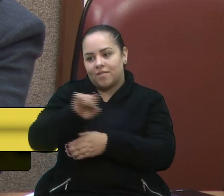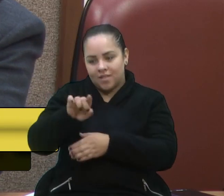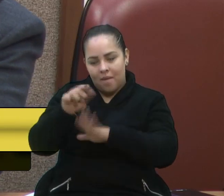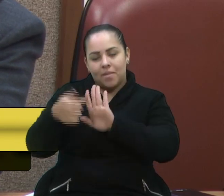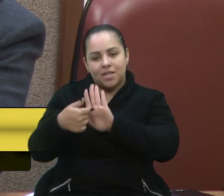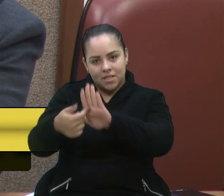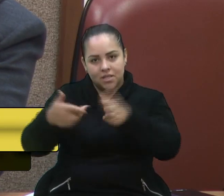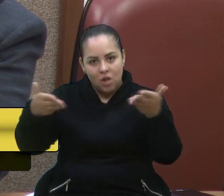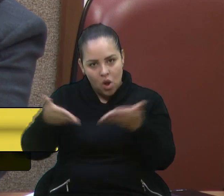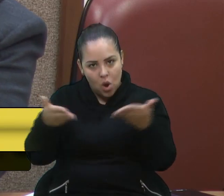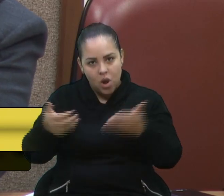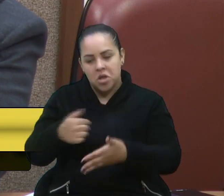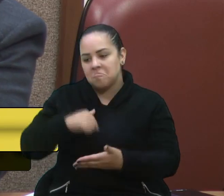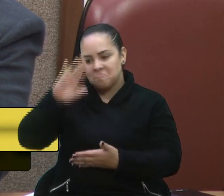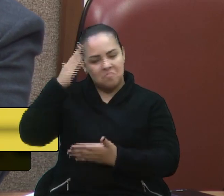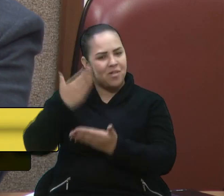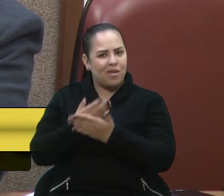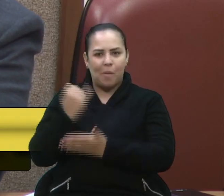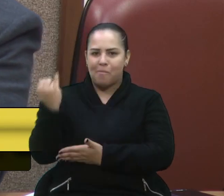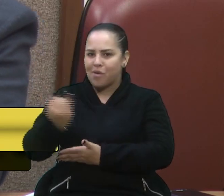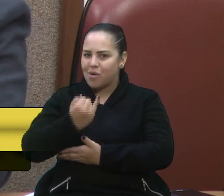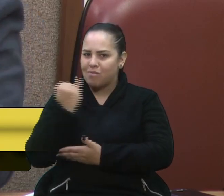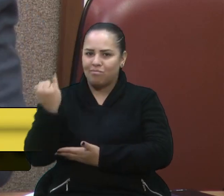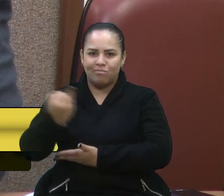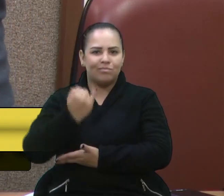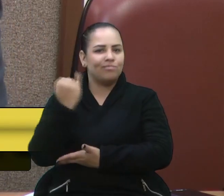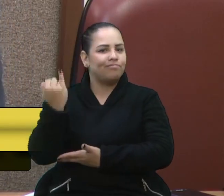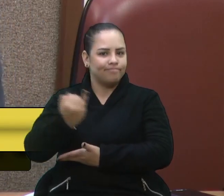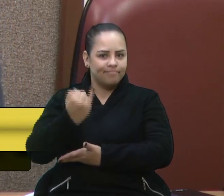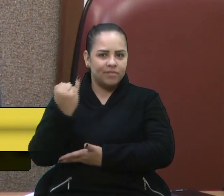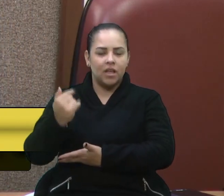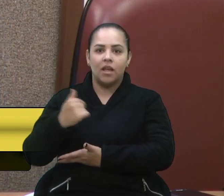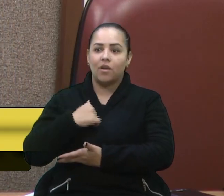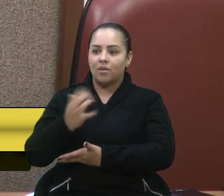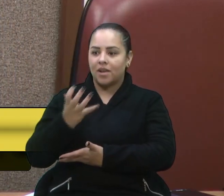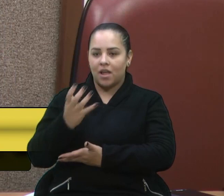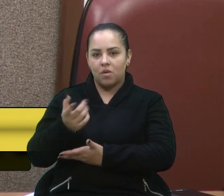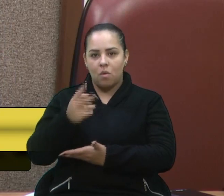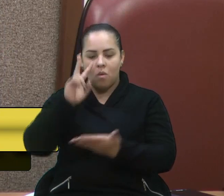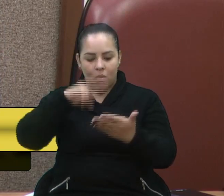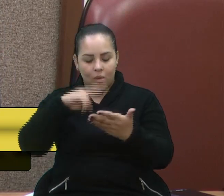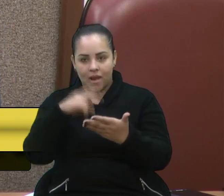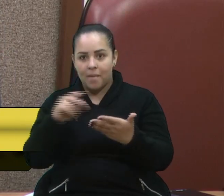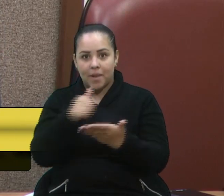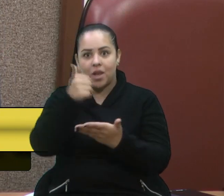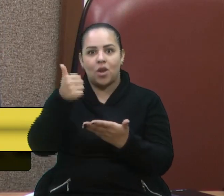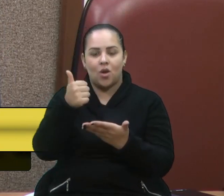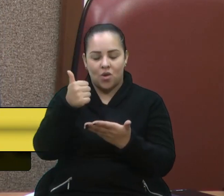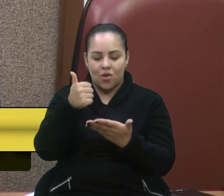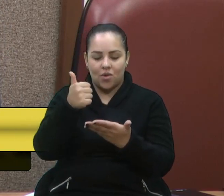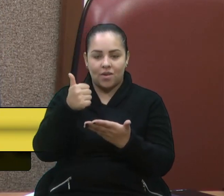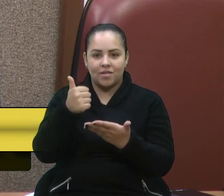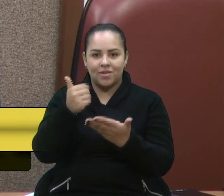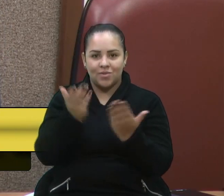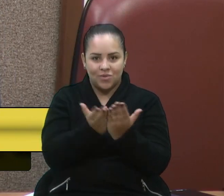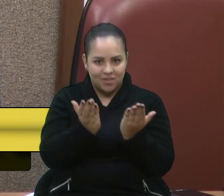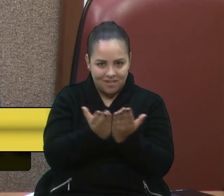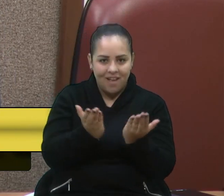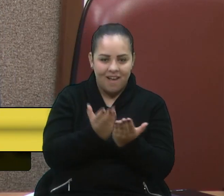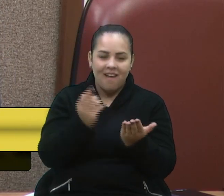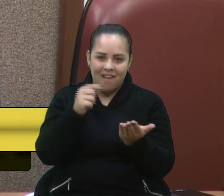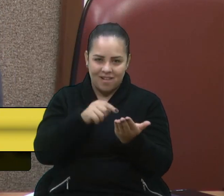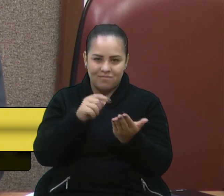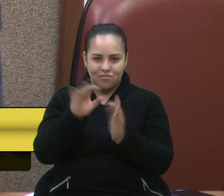eu acho ele muito importante, válido, quero olhar com mais atenção e lhe dizer que o senhor citou